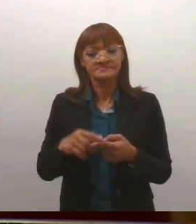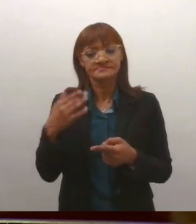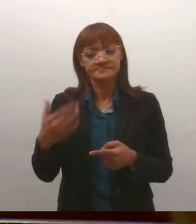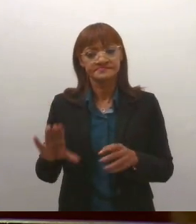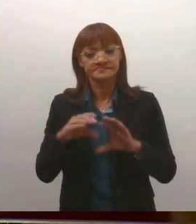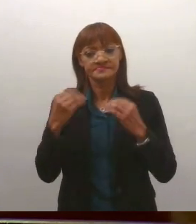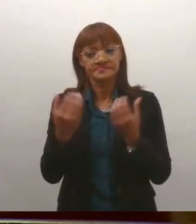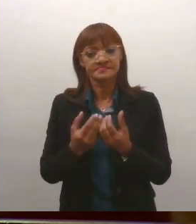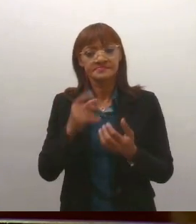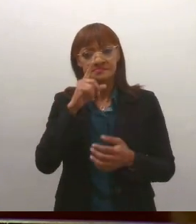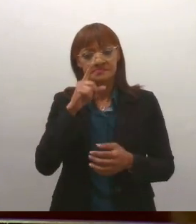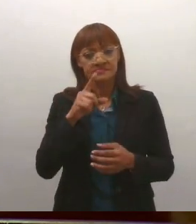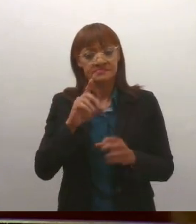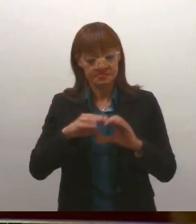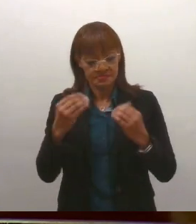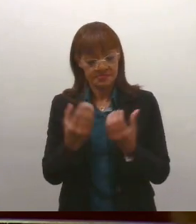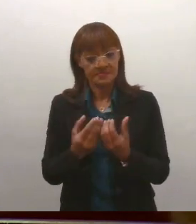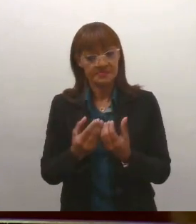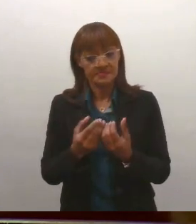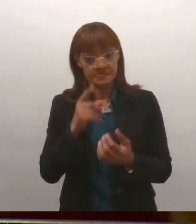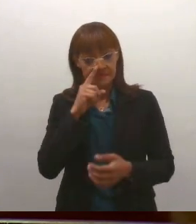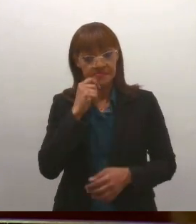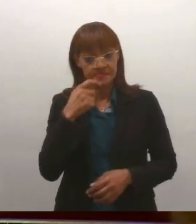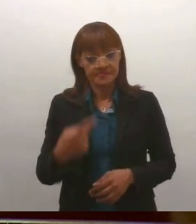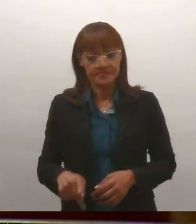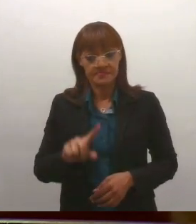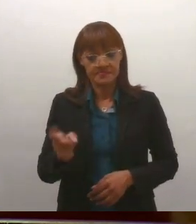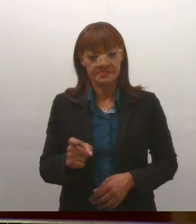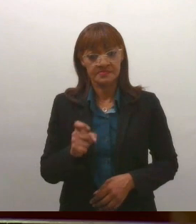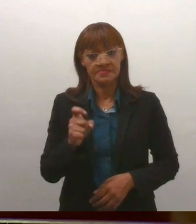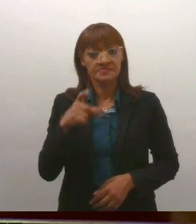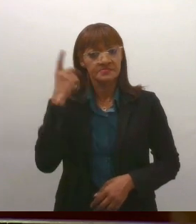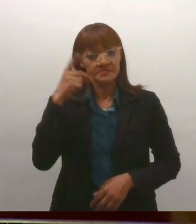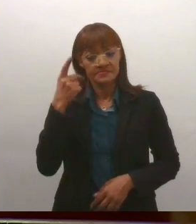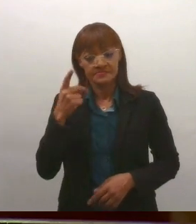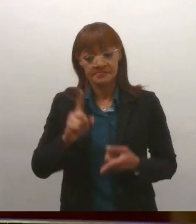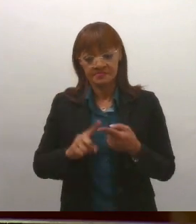ex-deputado Jorge Araújo, também aqui presente,